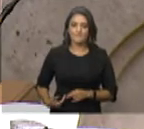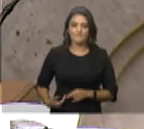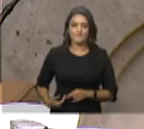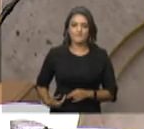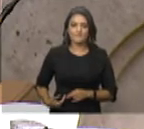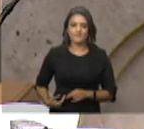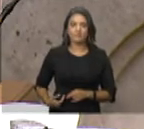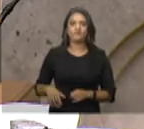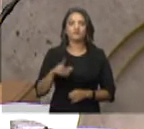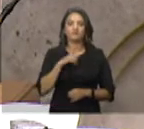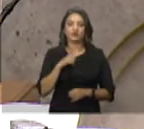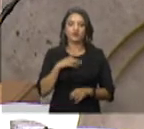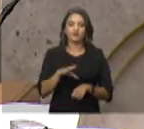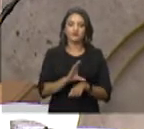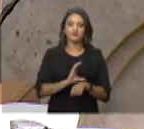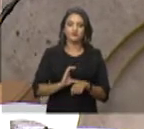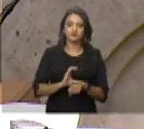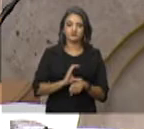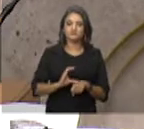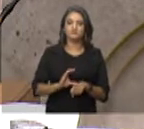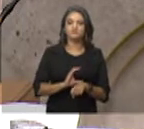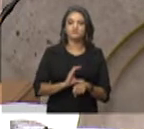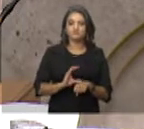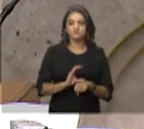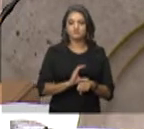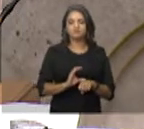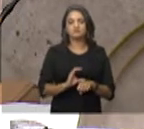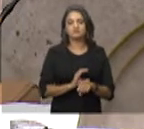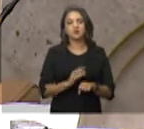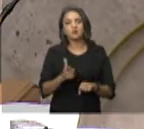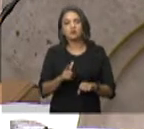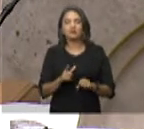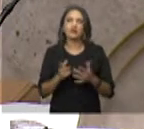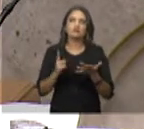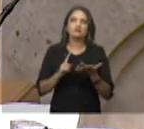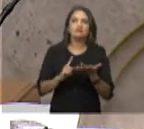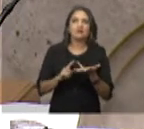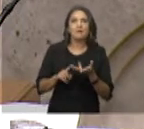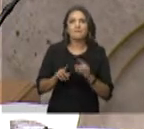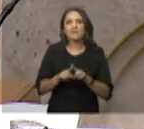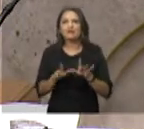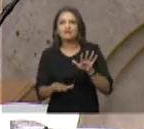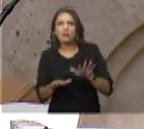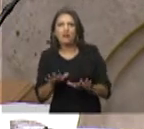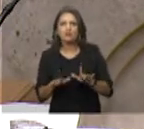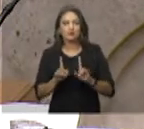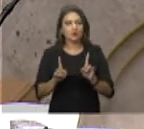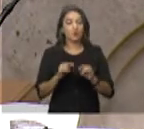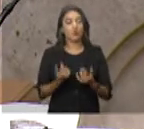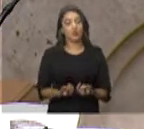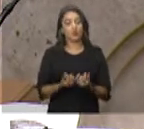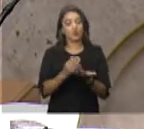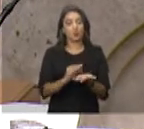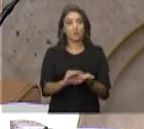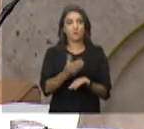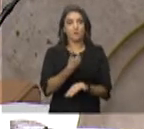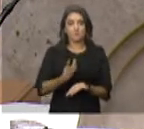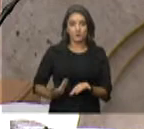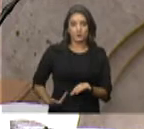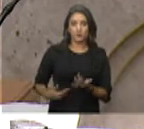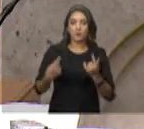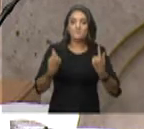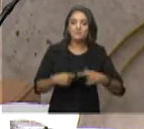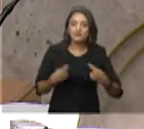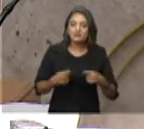texto constitucional sem condicionamentos os recursos públicos devem por